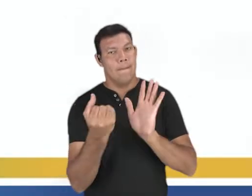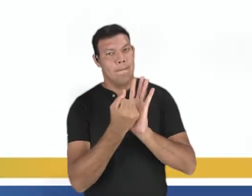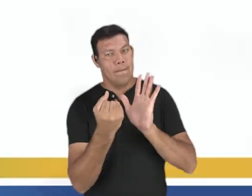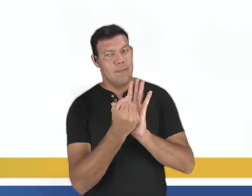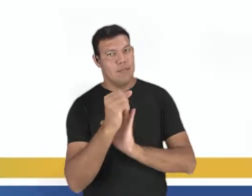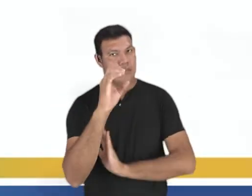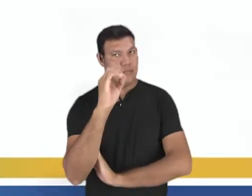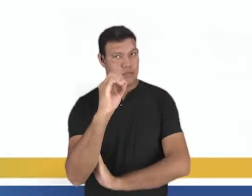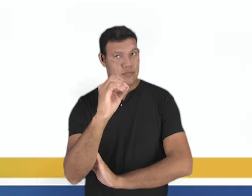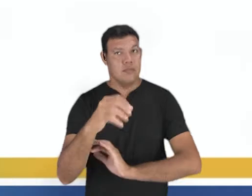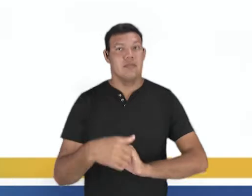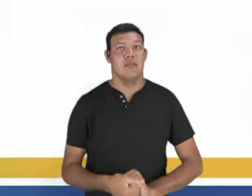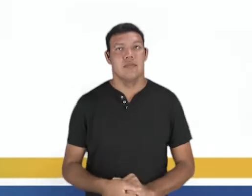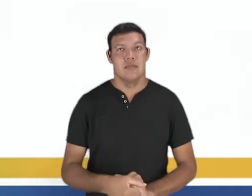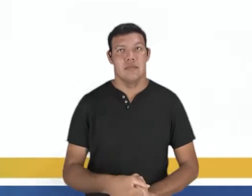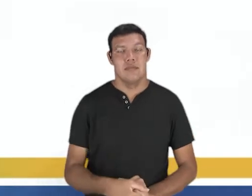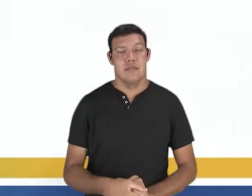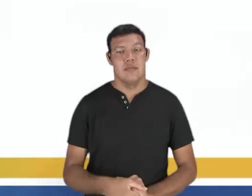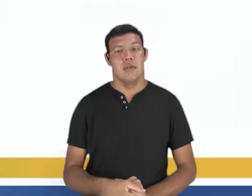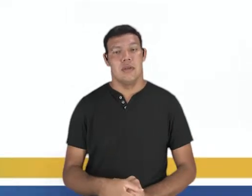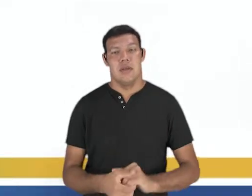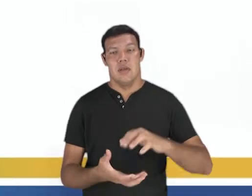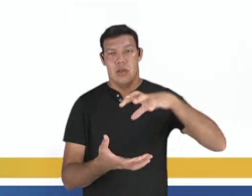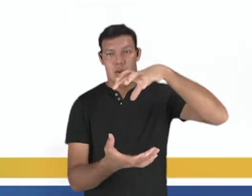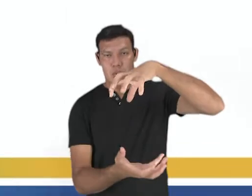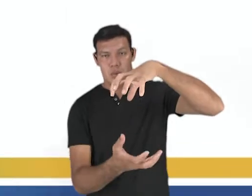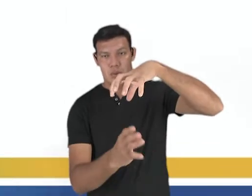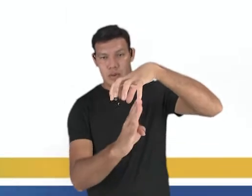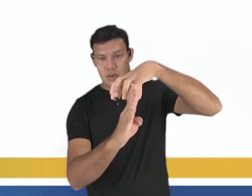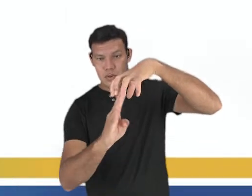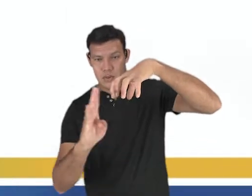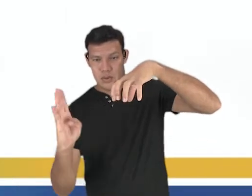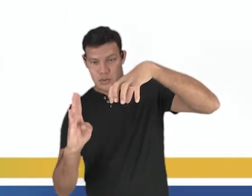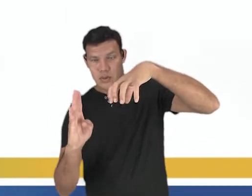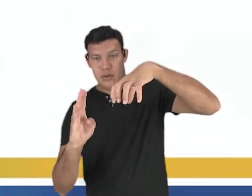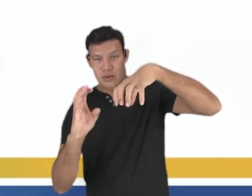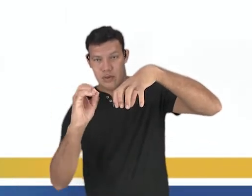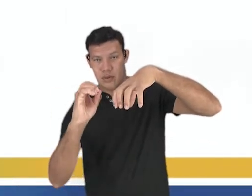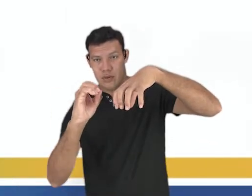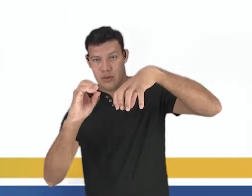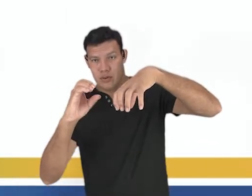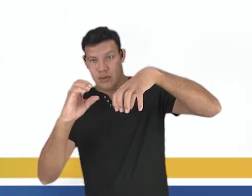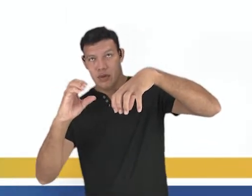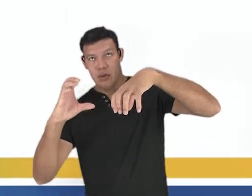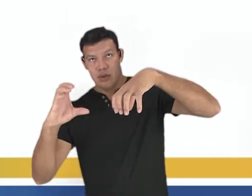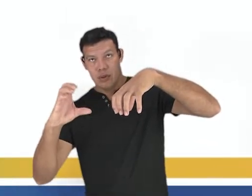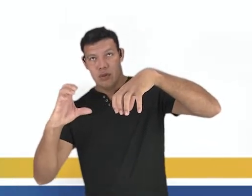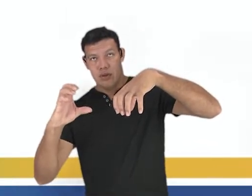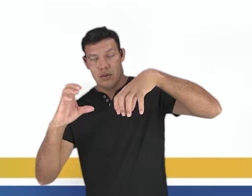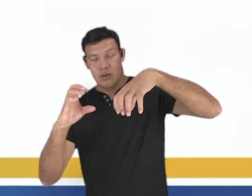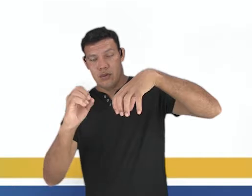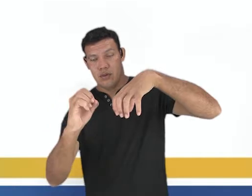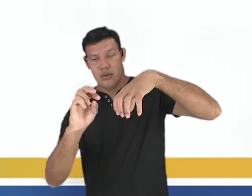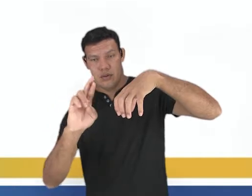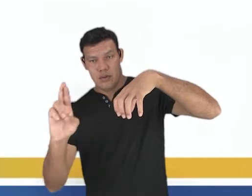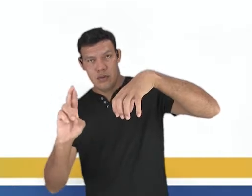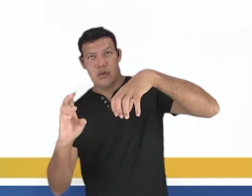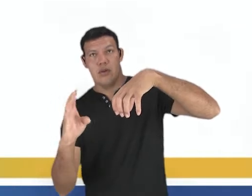Então, de um lado está o Ocidente, do outro lado está o Oriente, né? E o meridiano de Greenwich ele foi estabelecido em